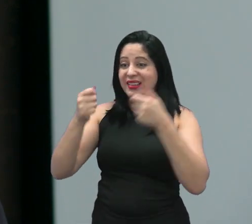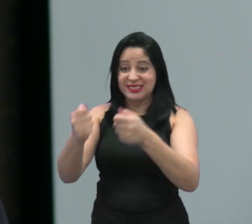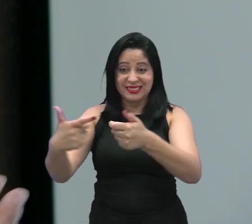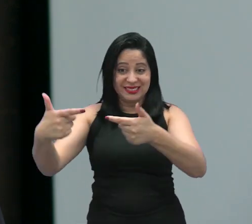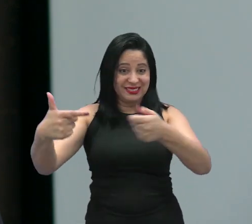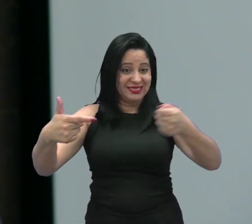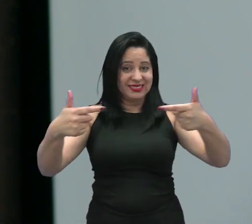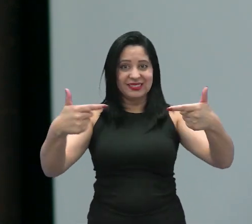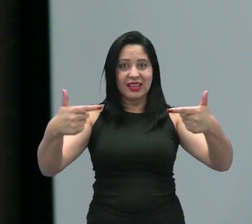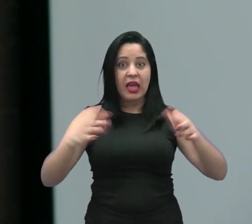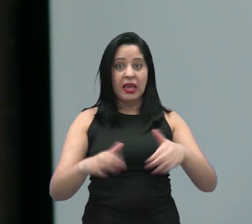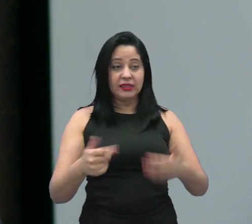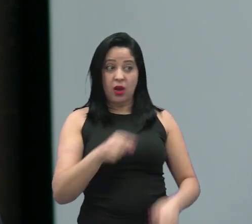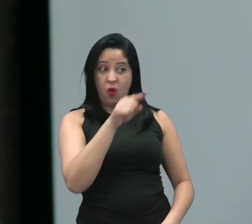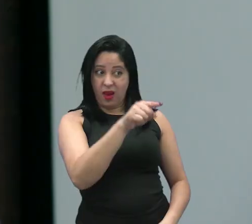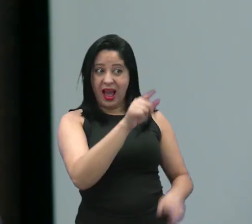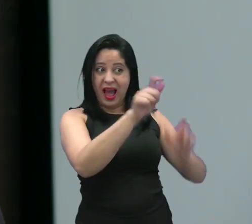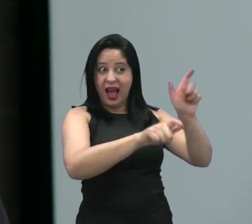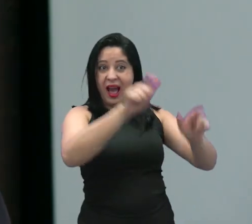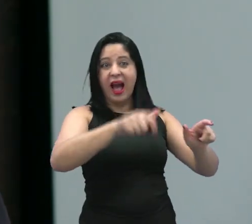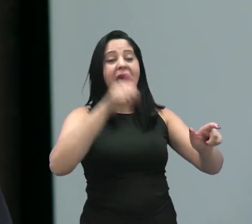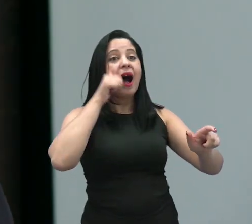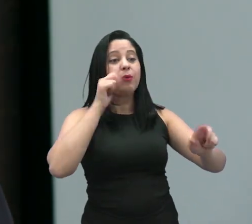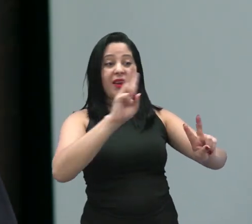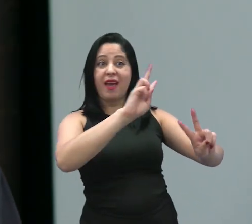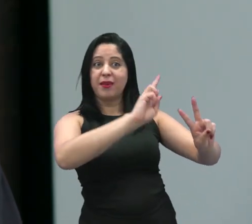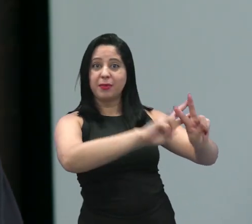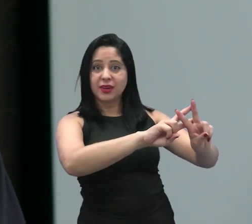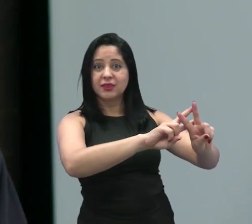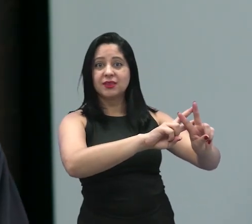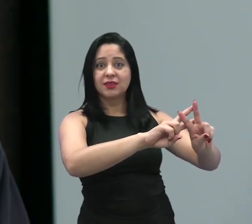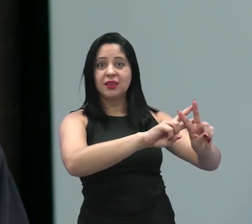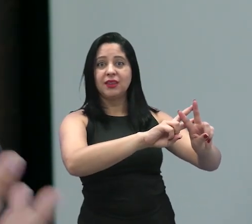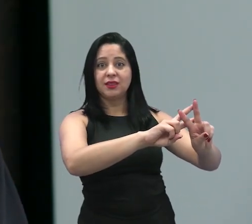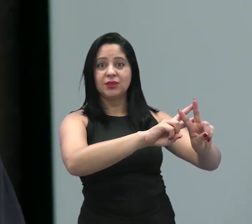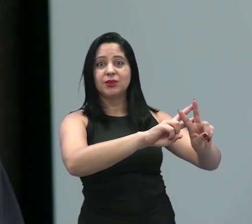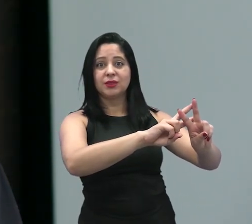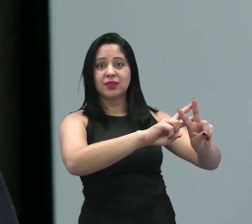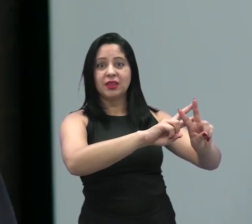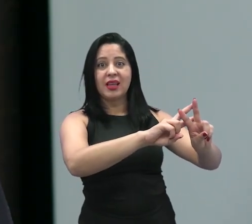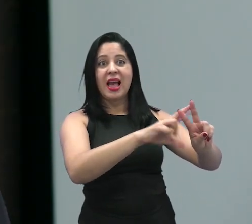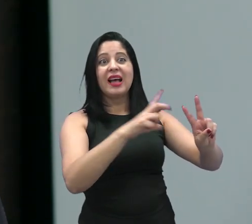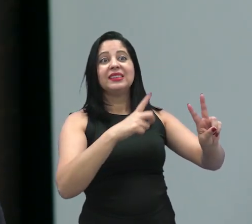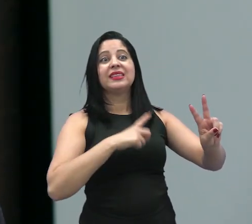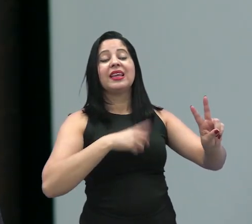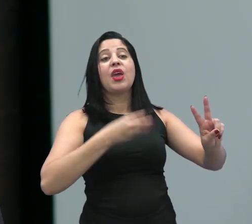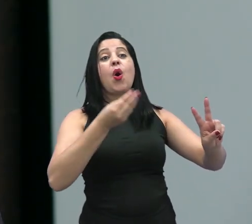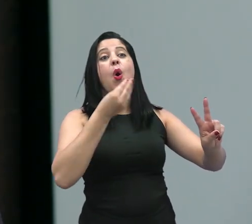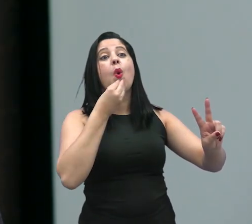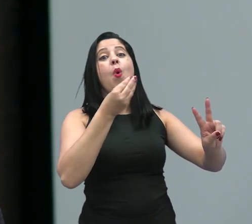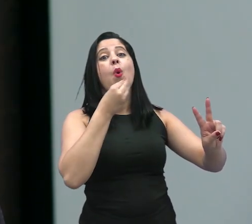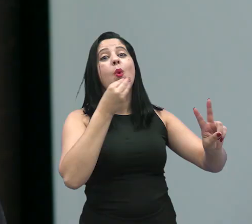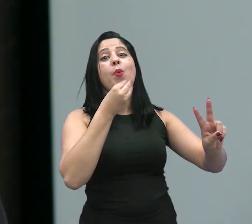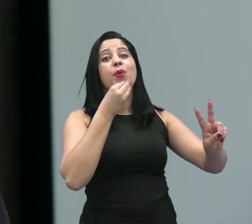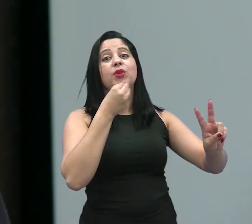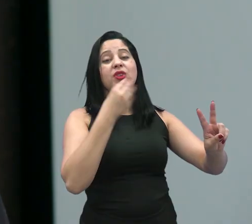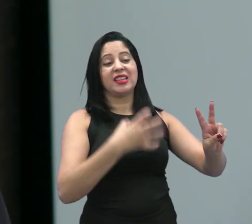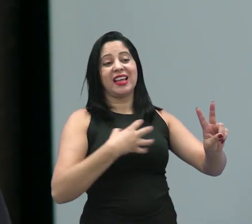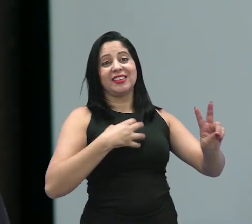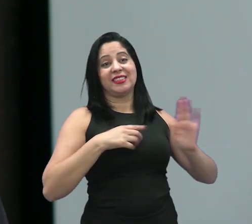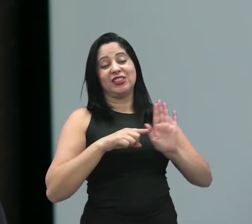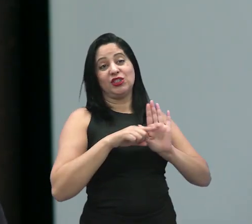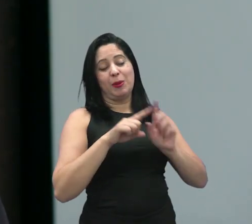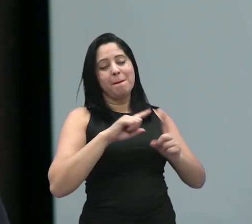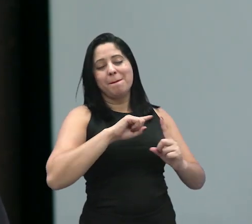resgate para essas mulheres que estão lá detidas e tudo mais, teve realmente alguma coisa muito positiva